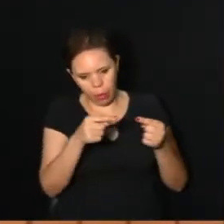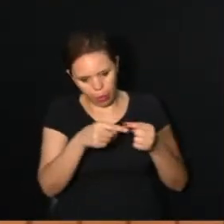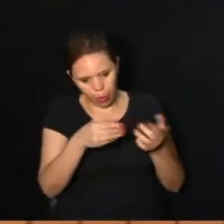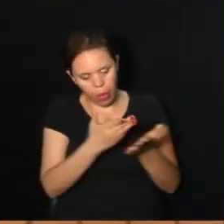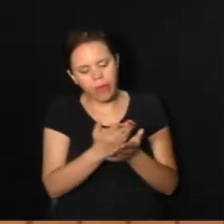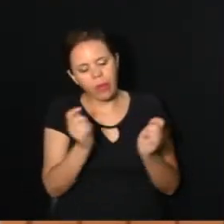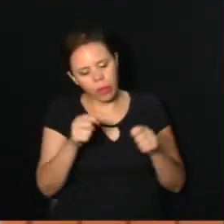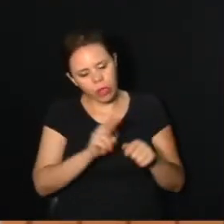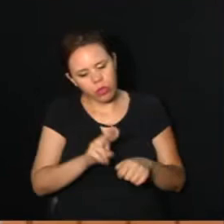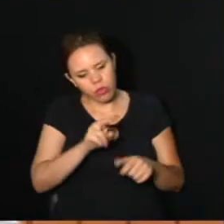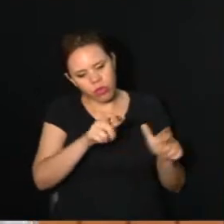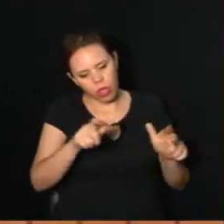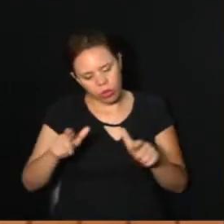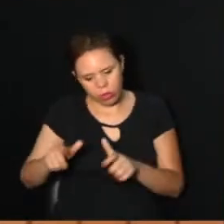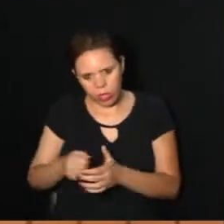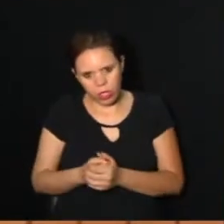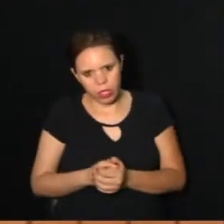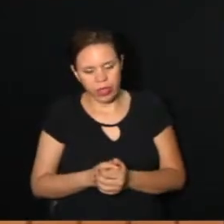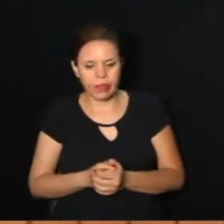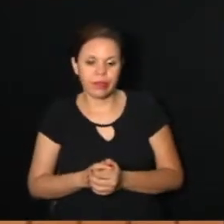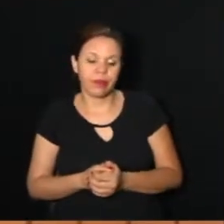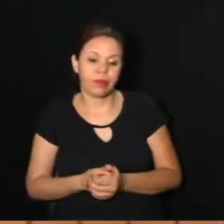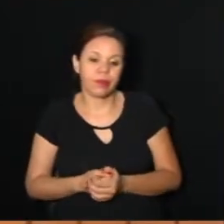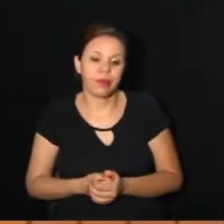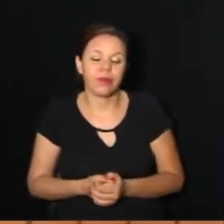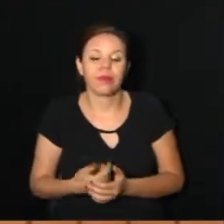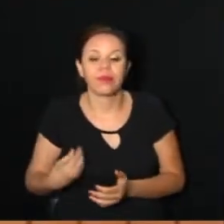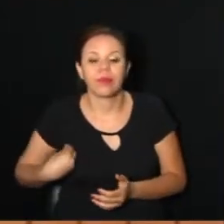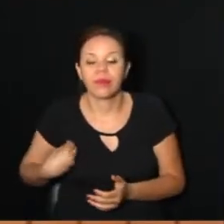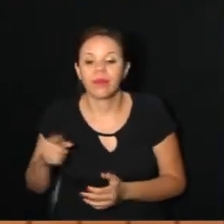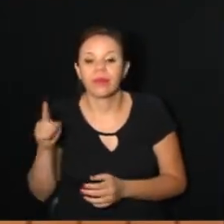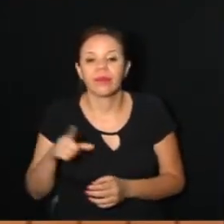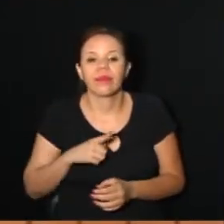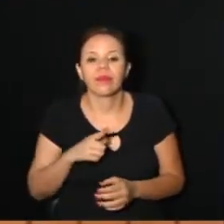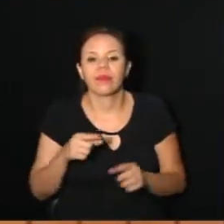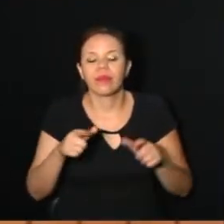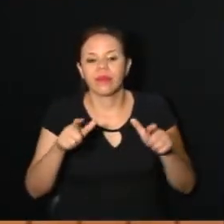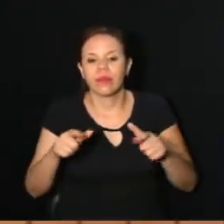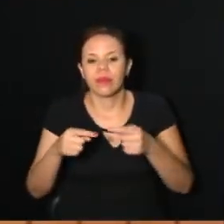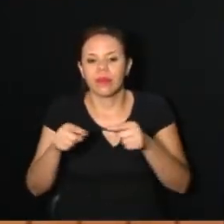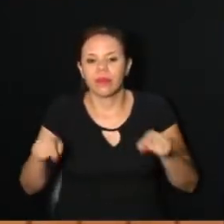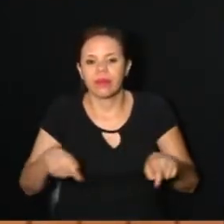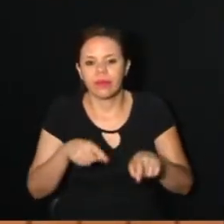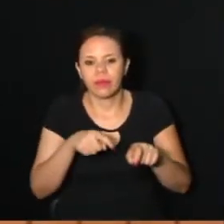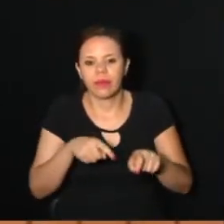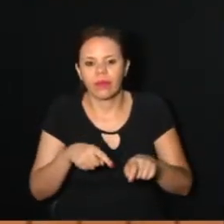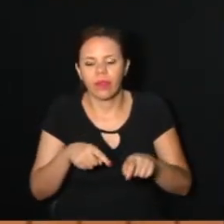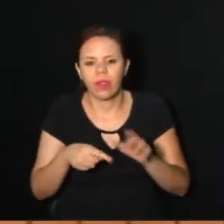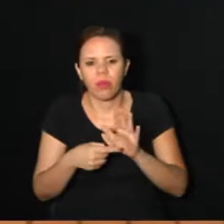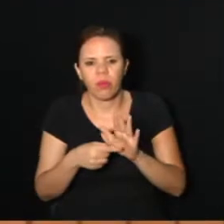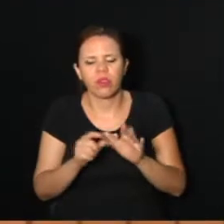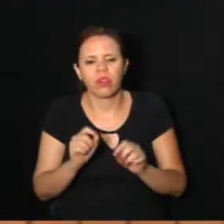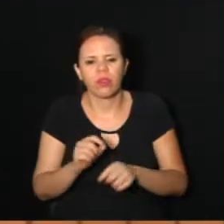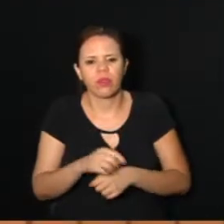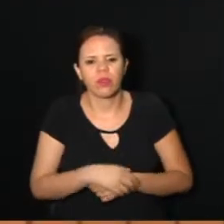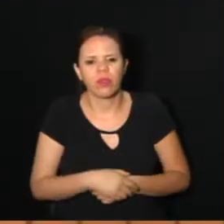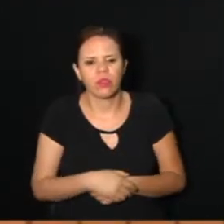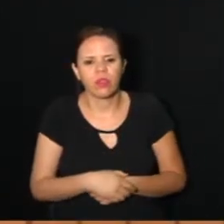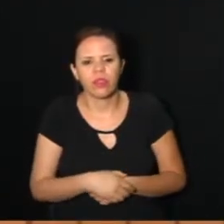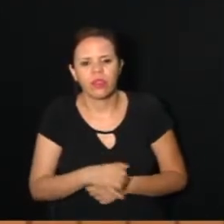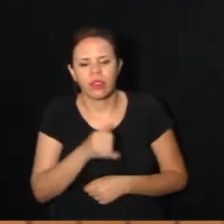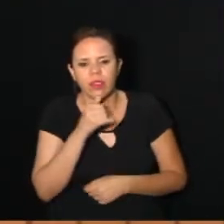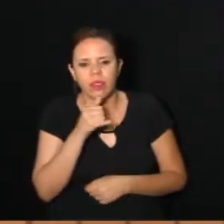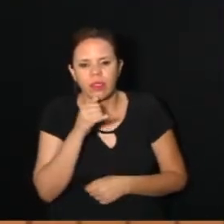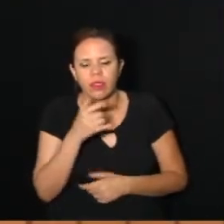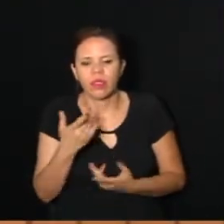provável, né? Provável não, o que estava lá, mas ele não está valendo porque está no rural. Então, não posso urbanizar. Então, ele fica em cima, assim, né? como se fosse aquelas